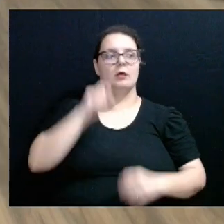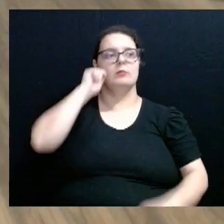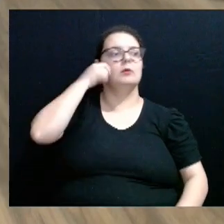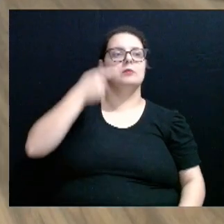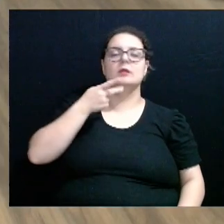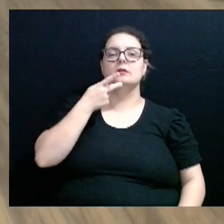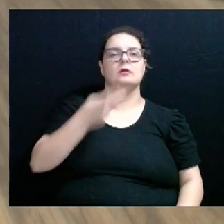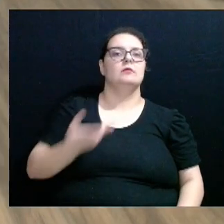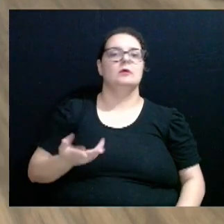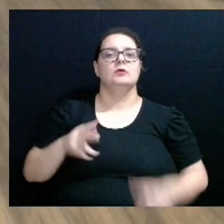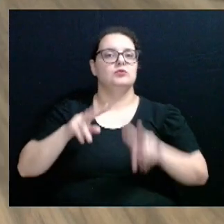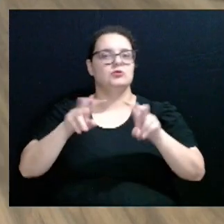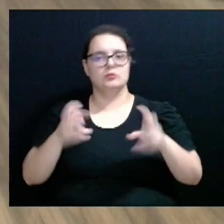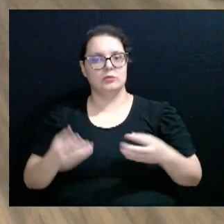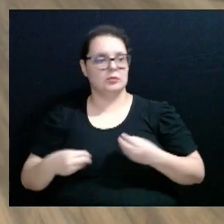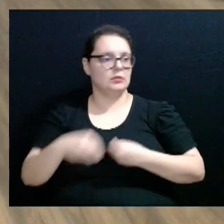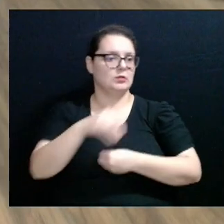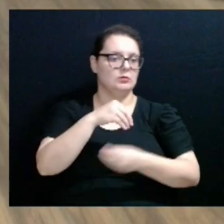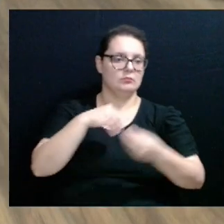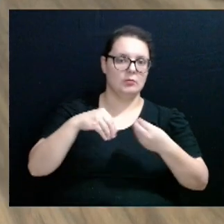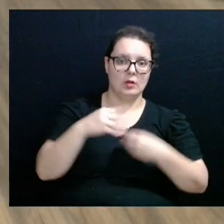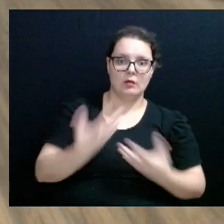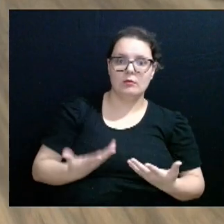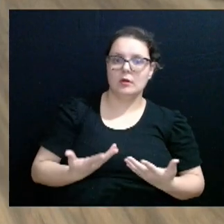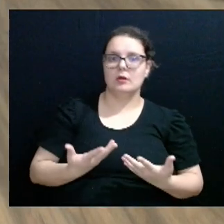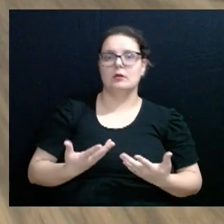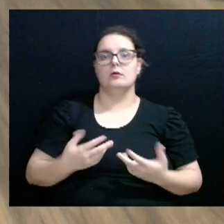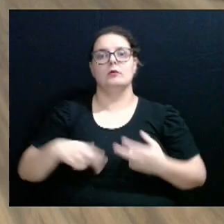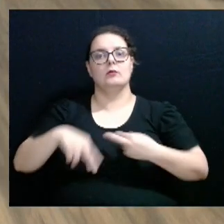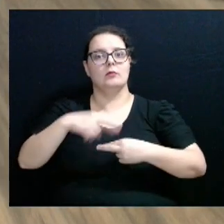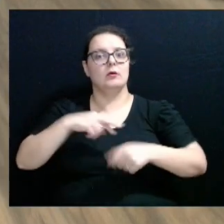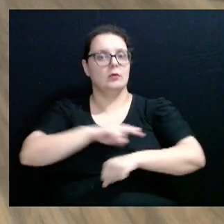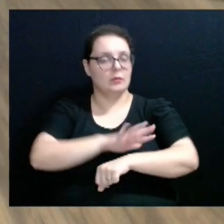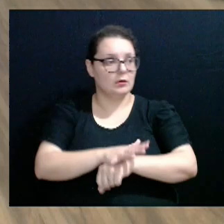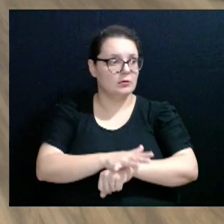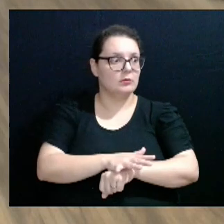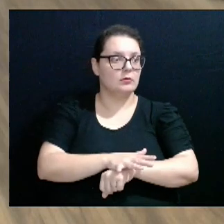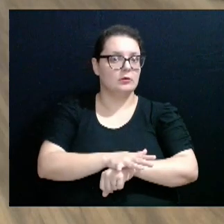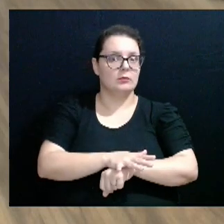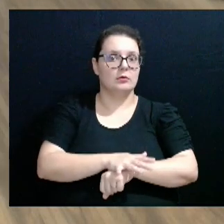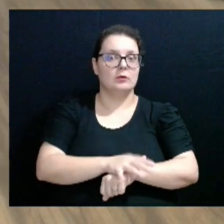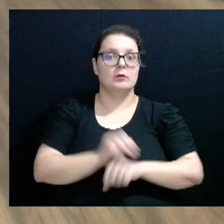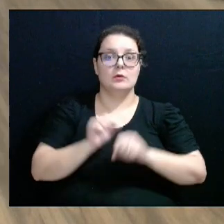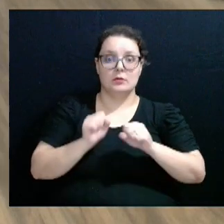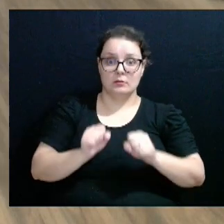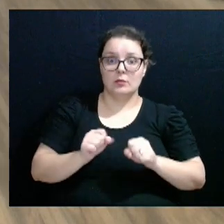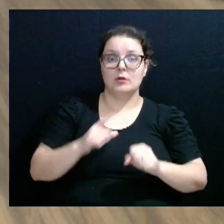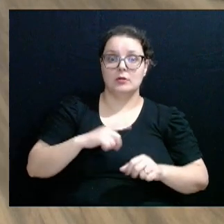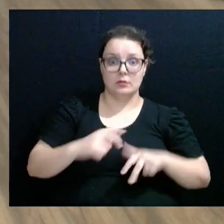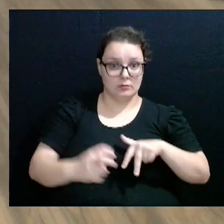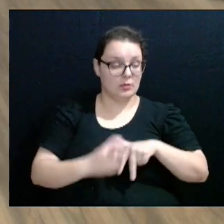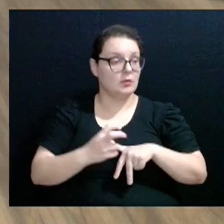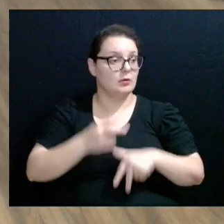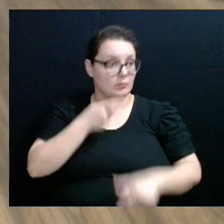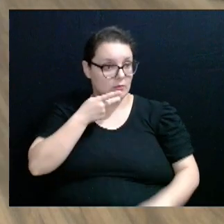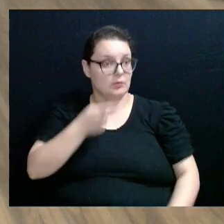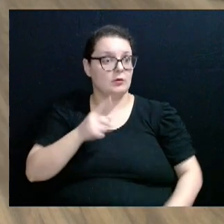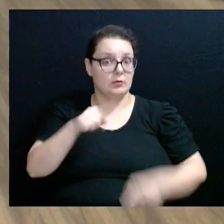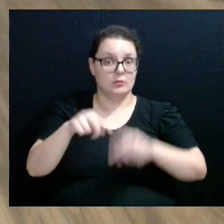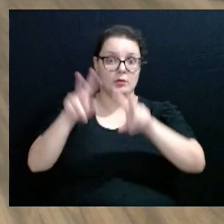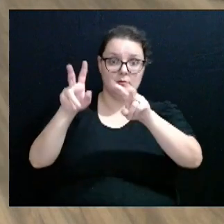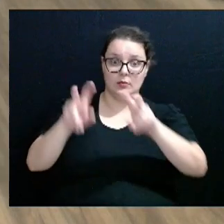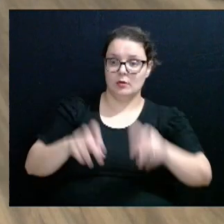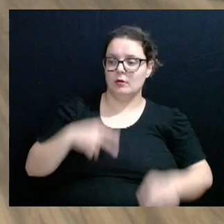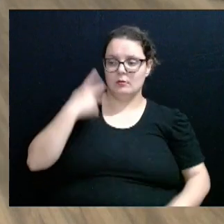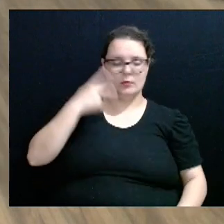que envolva só a questão do racismo. Não, você tem voz e pode falar sobre outros temas, política, esporte, tem